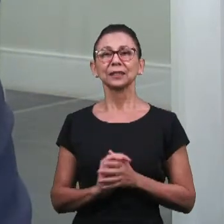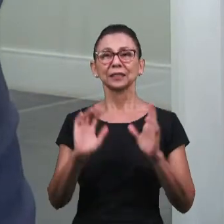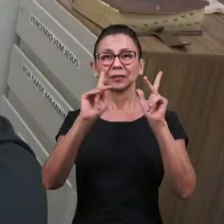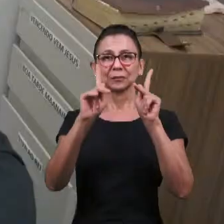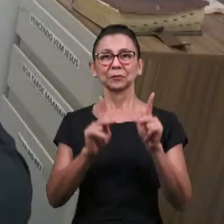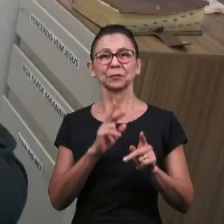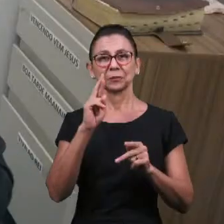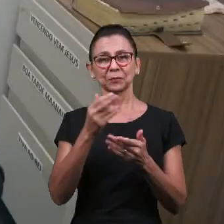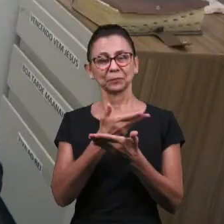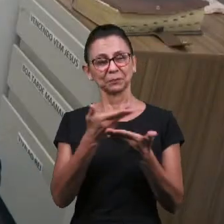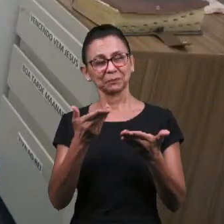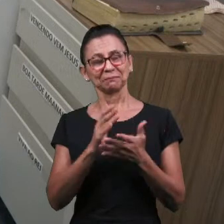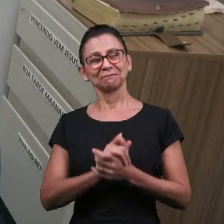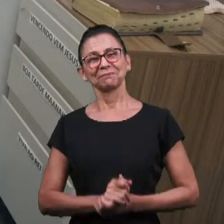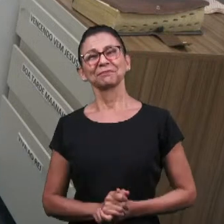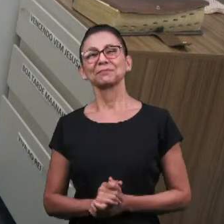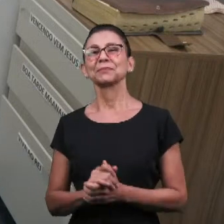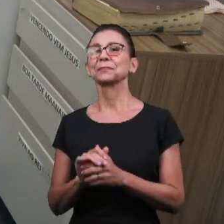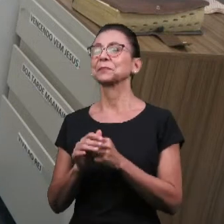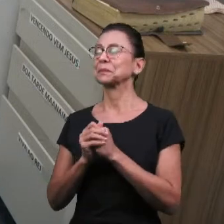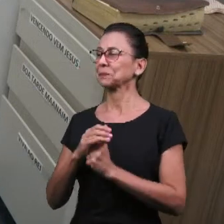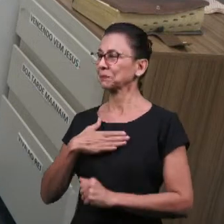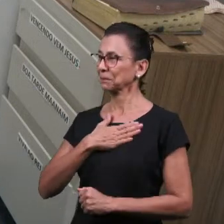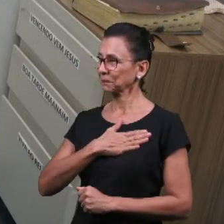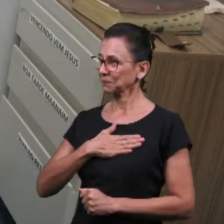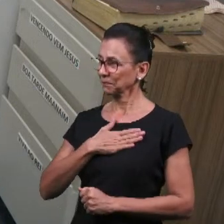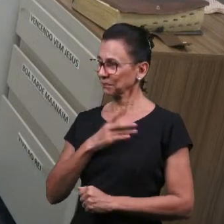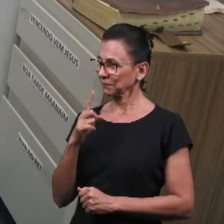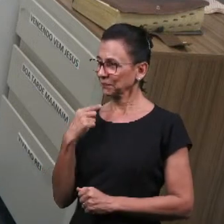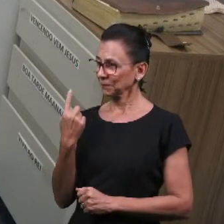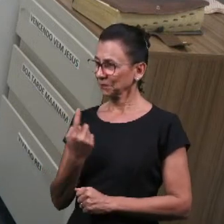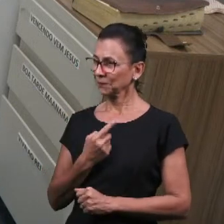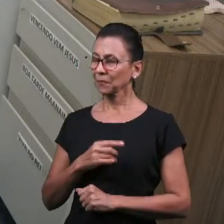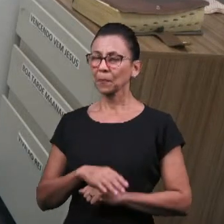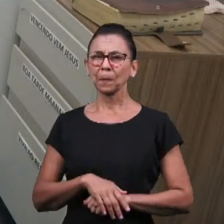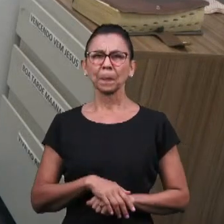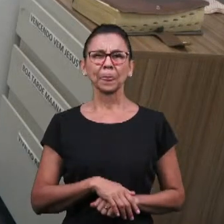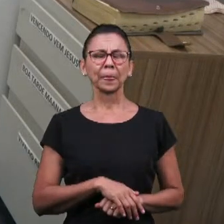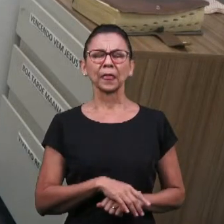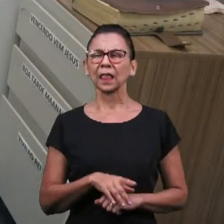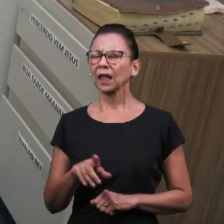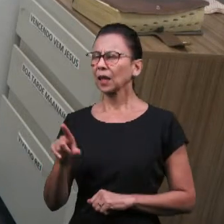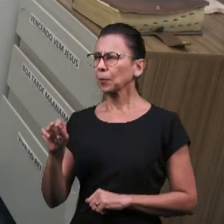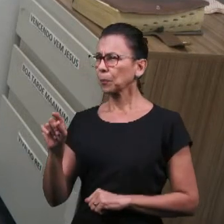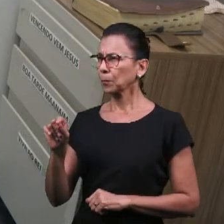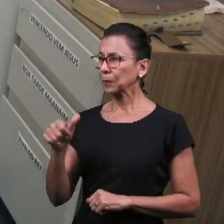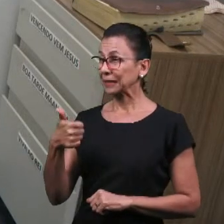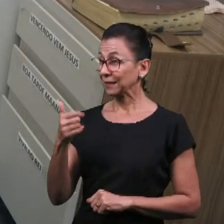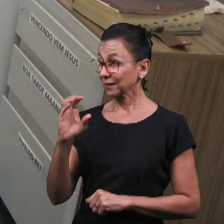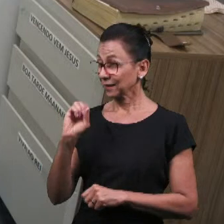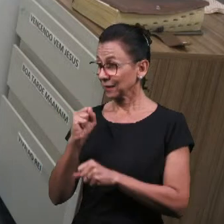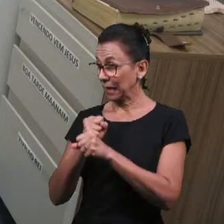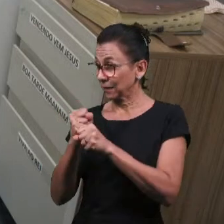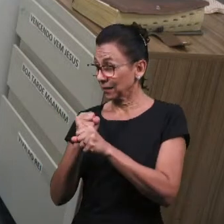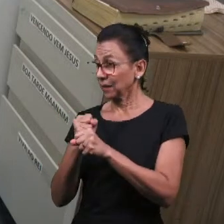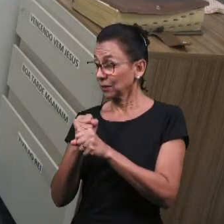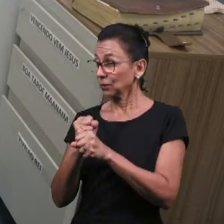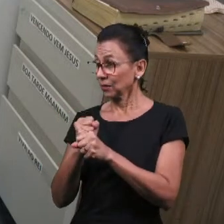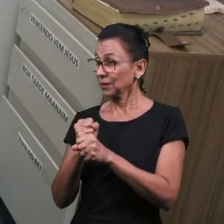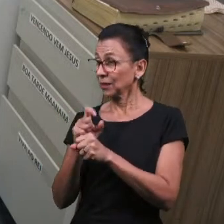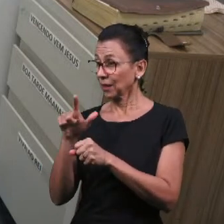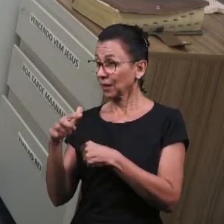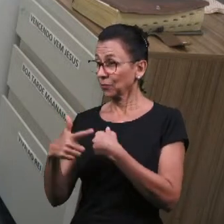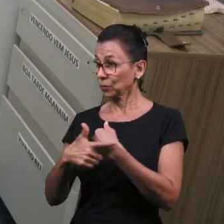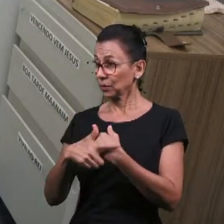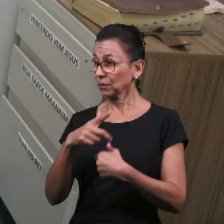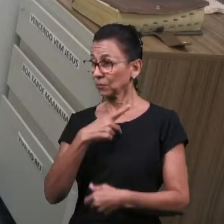Senhor. Amém. Prazer é todo nosso. Pastor, são 10 anos de ministério. Hoje o pastor está ali na